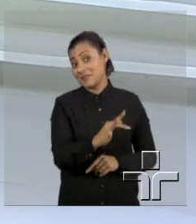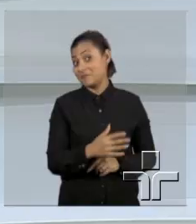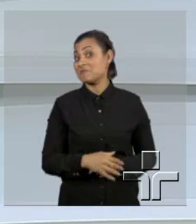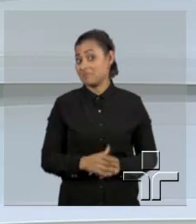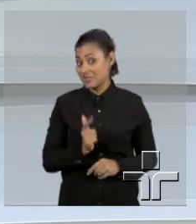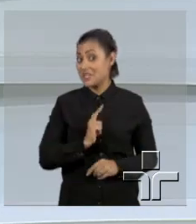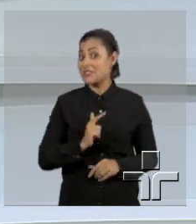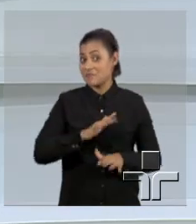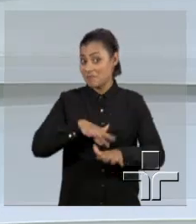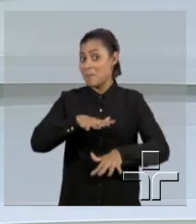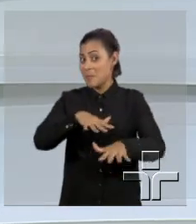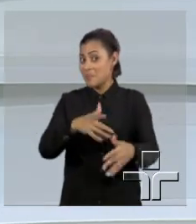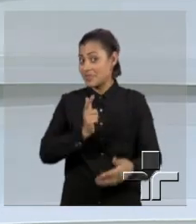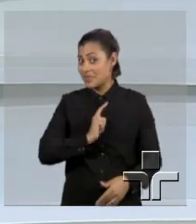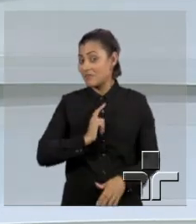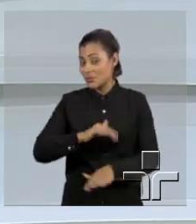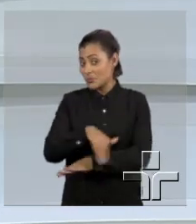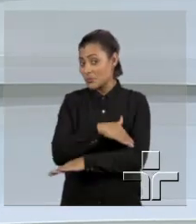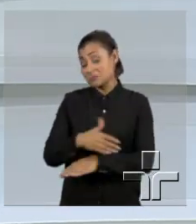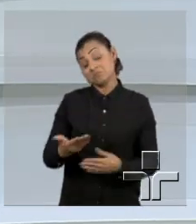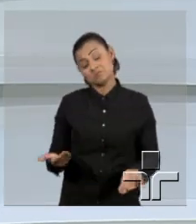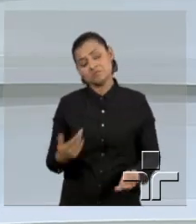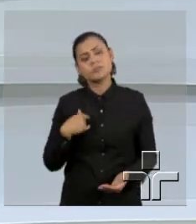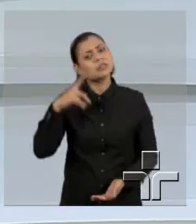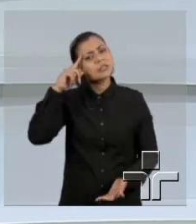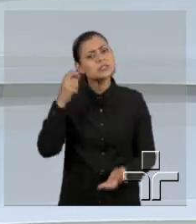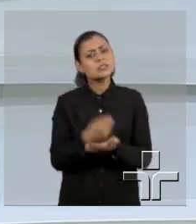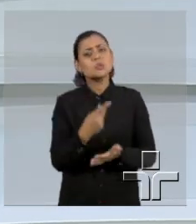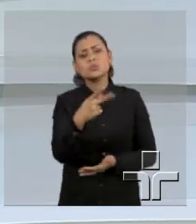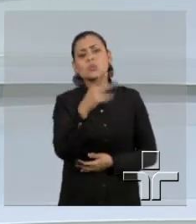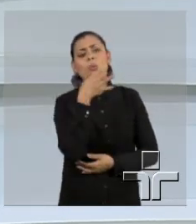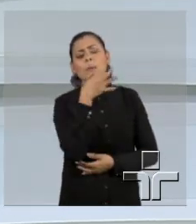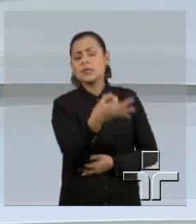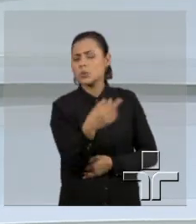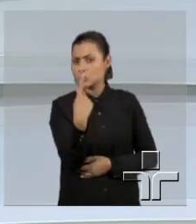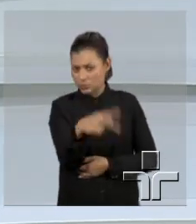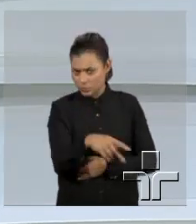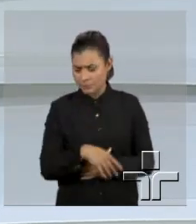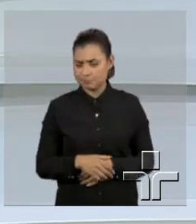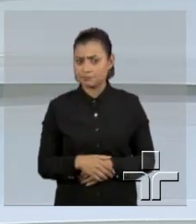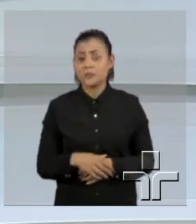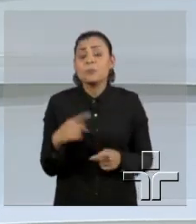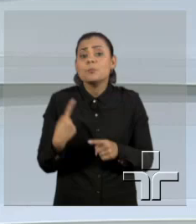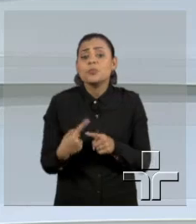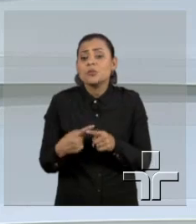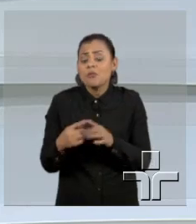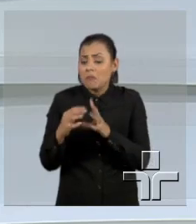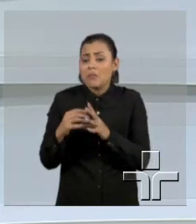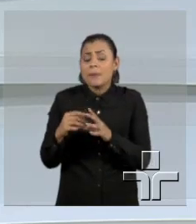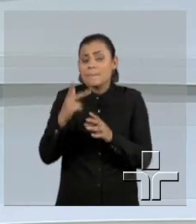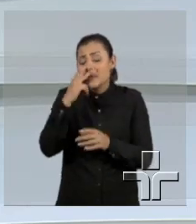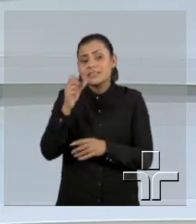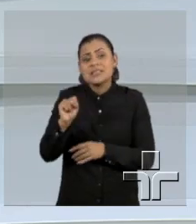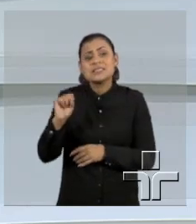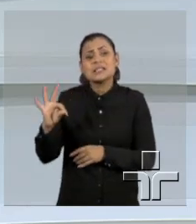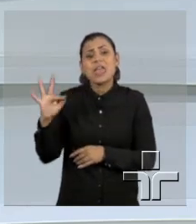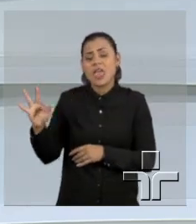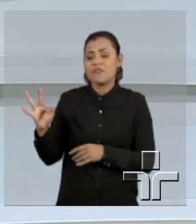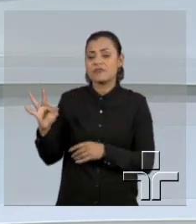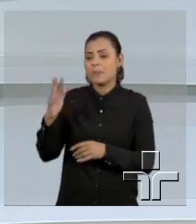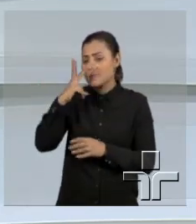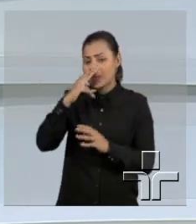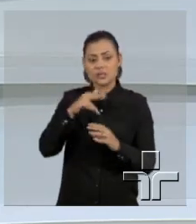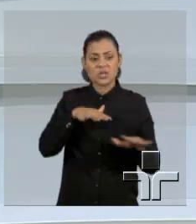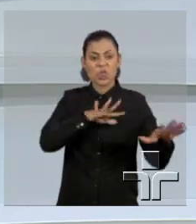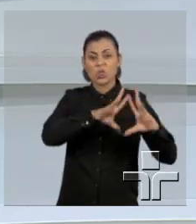Federal. Eu queria saber, na sua opinião, o que está levando a esse desgaste da imagem do Supremo e qual que é o